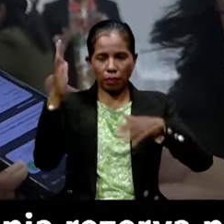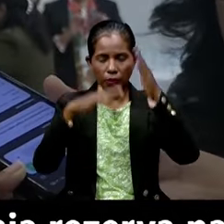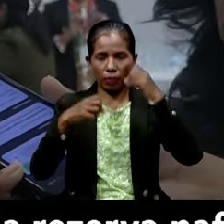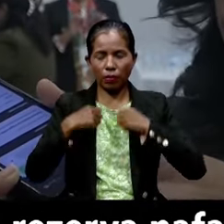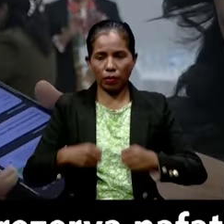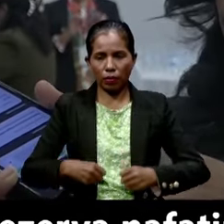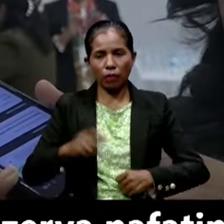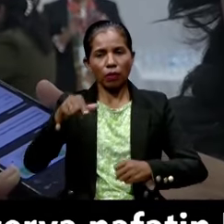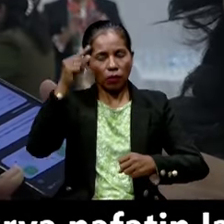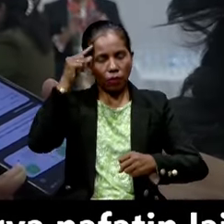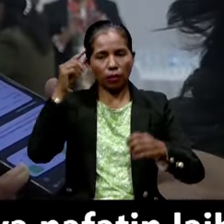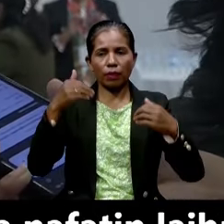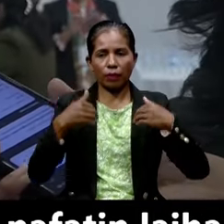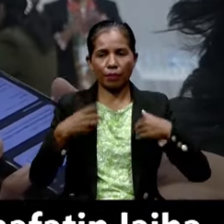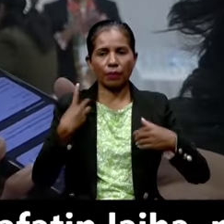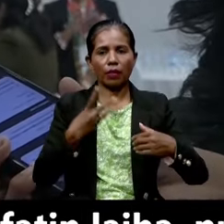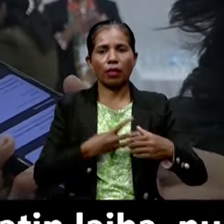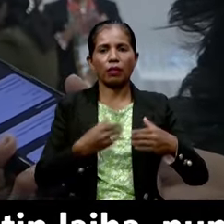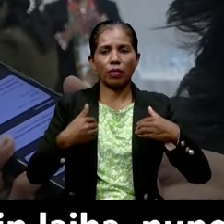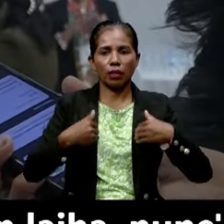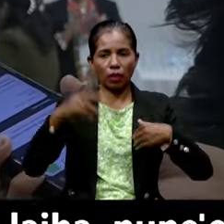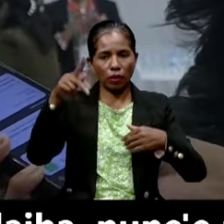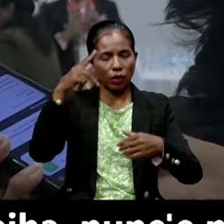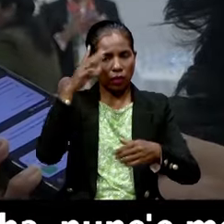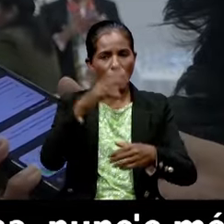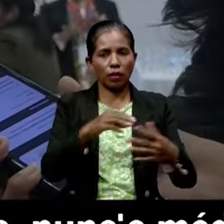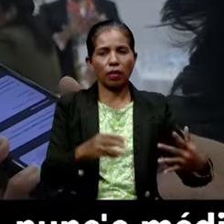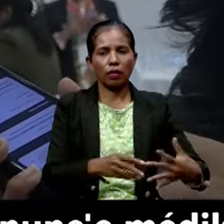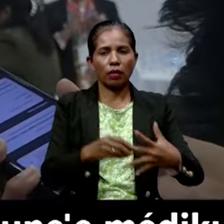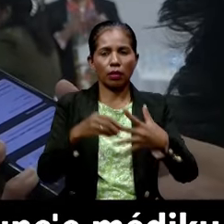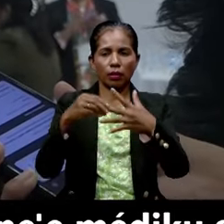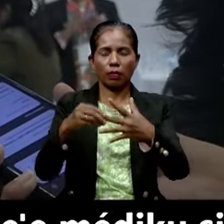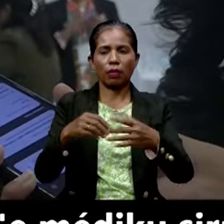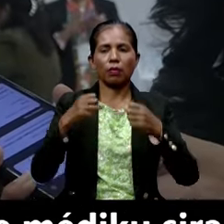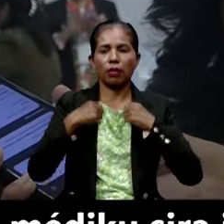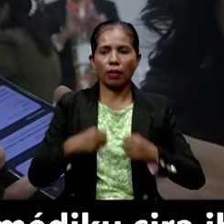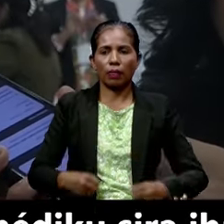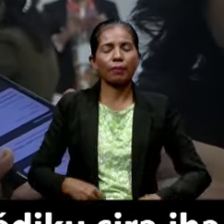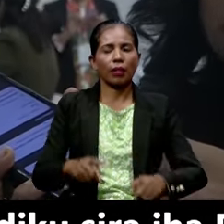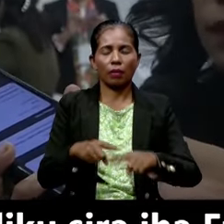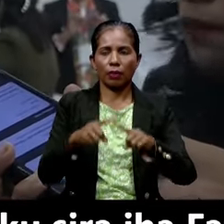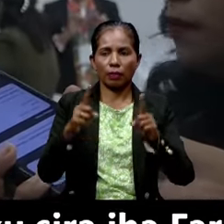ia e tem problema governo ia e especificamente veja área da saúde mas bem